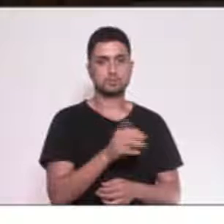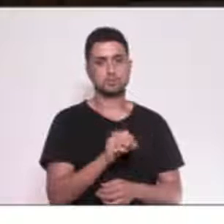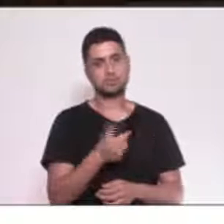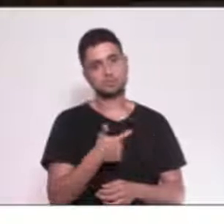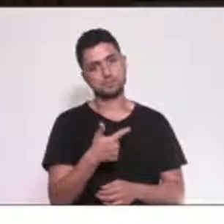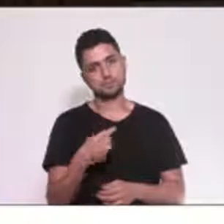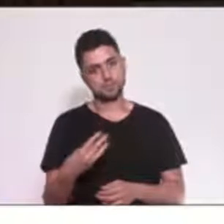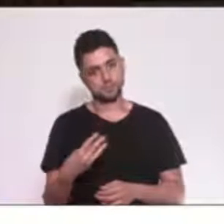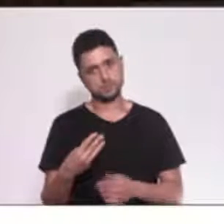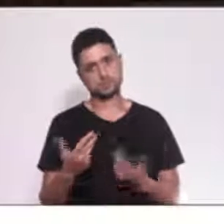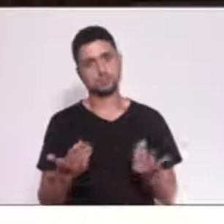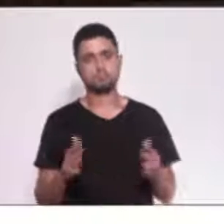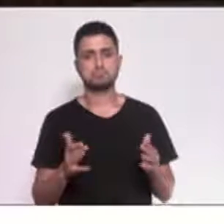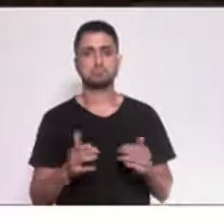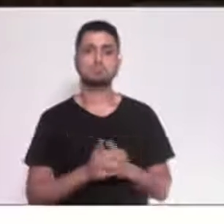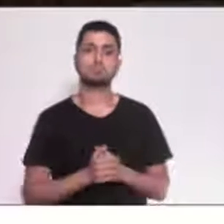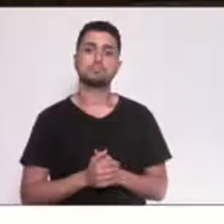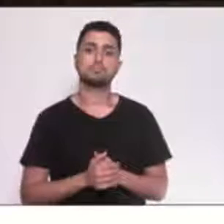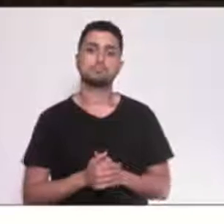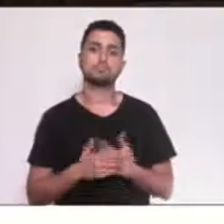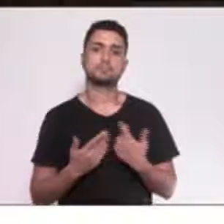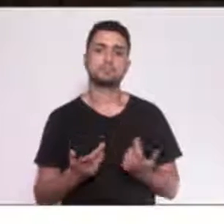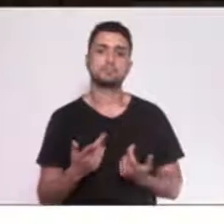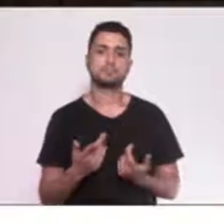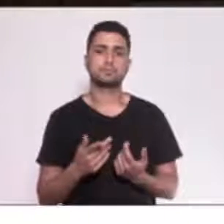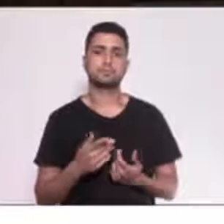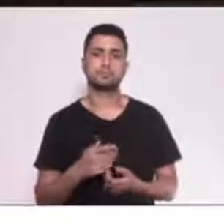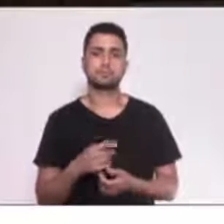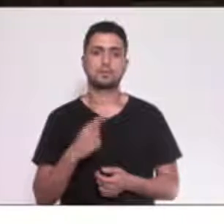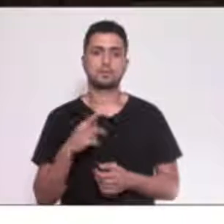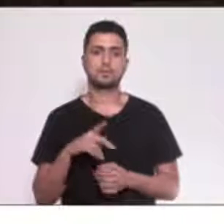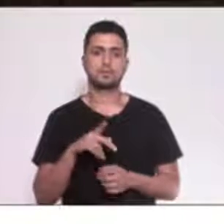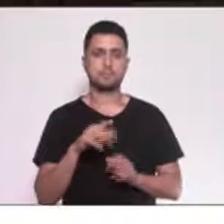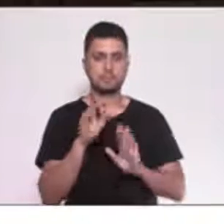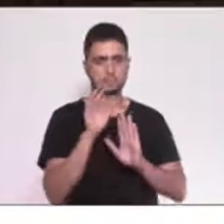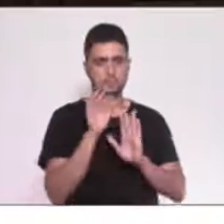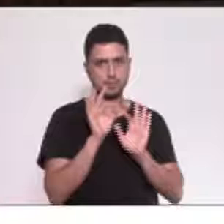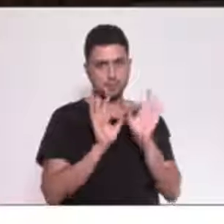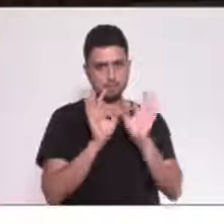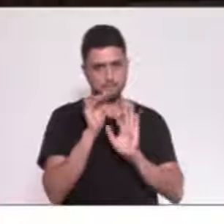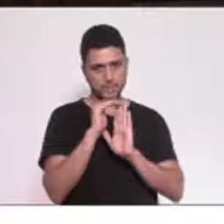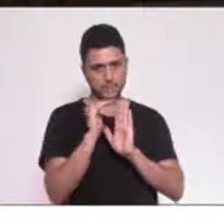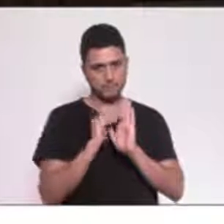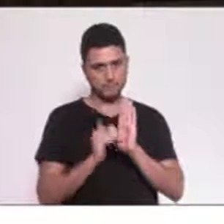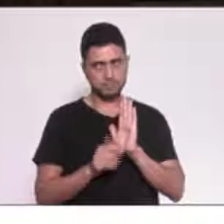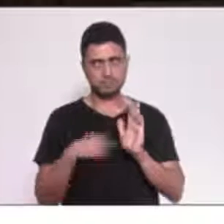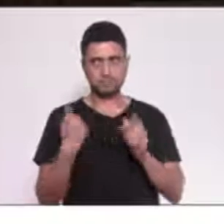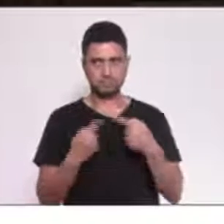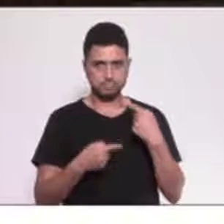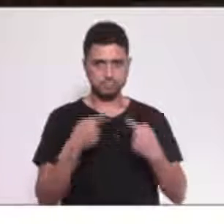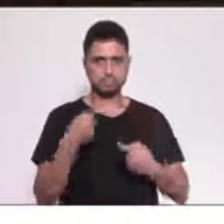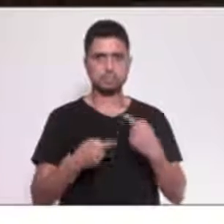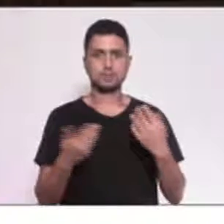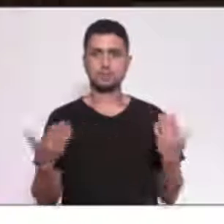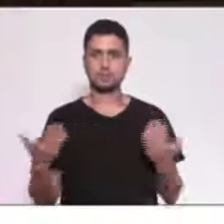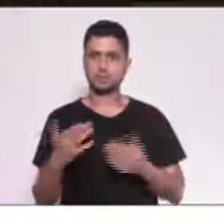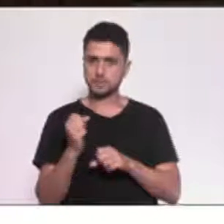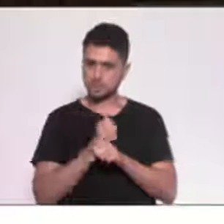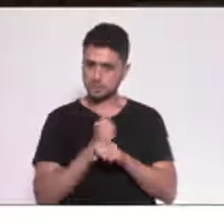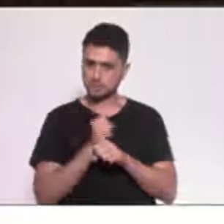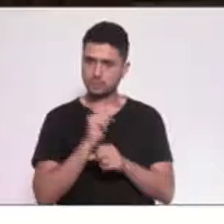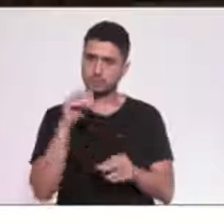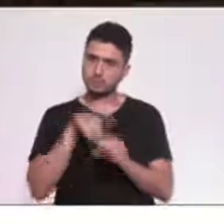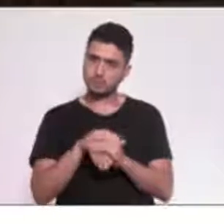2023. Ou seja, o PPA que nós estamos discutindo, que será votado neste ano ainda,